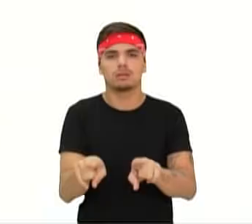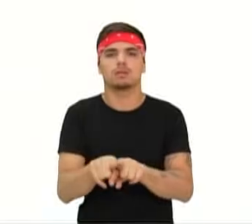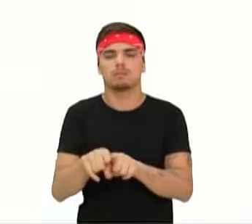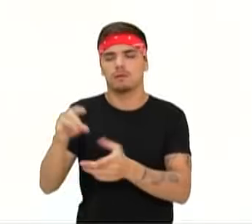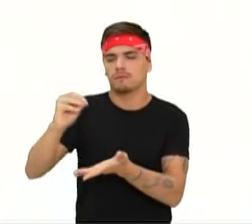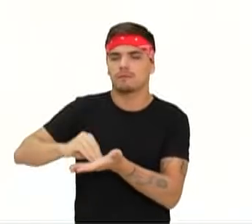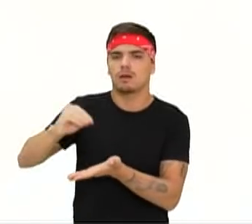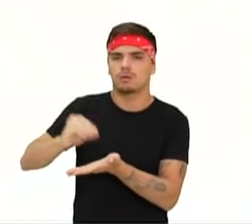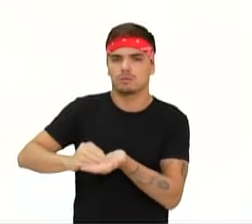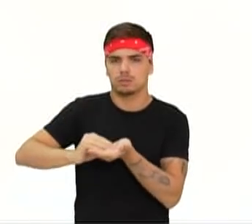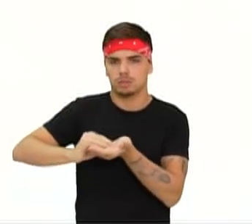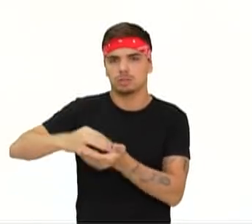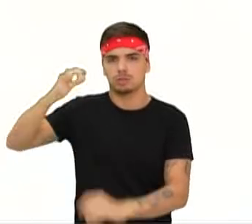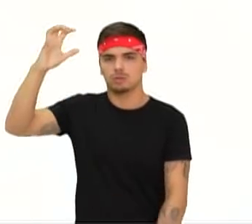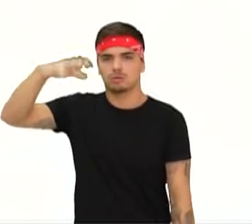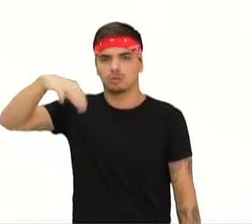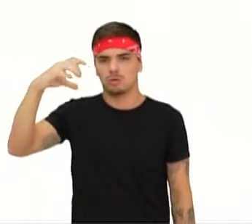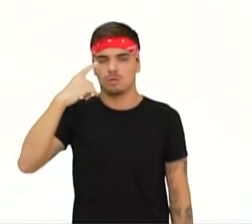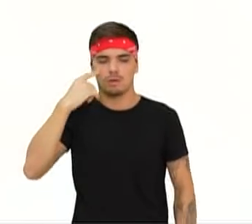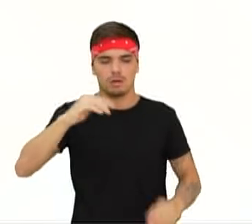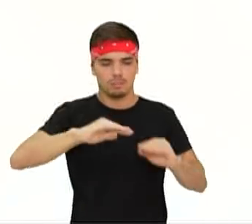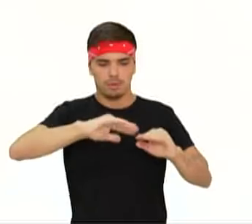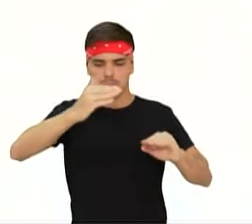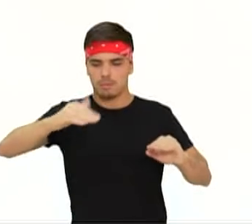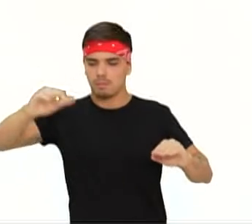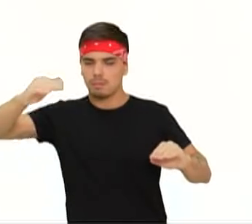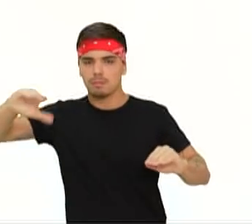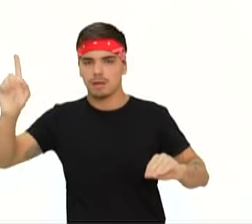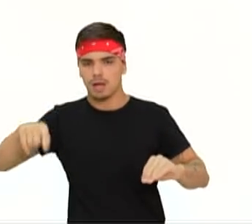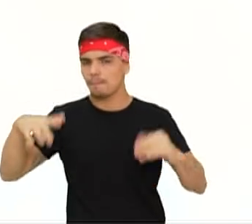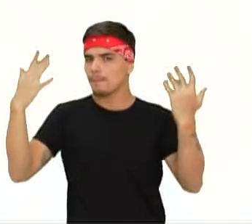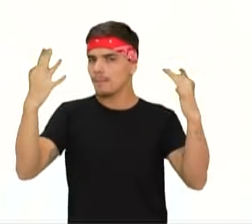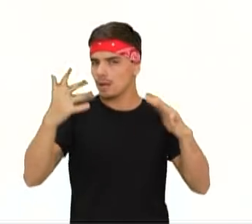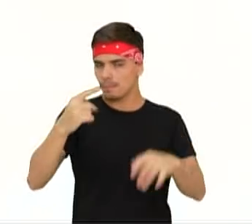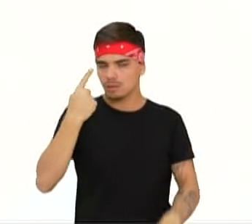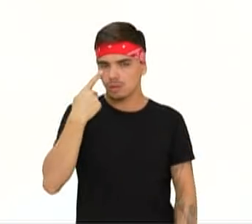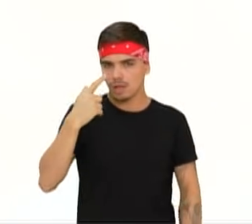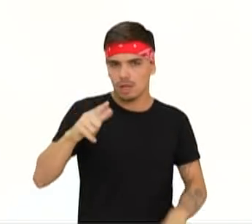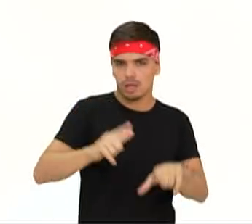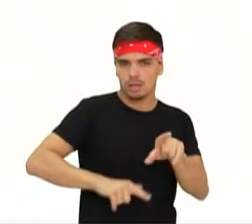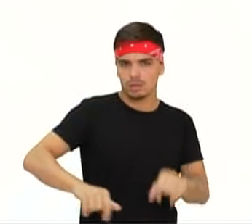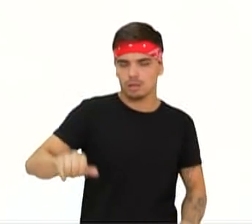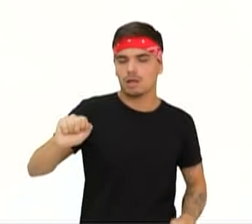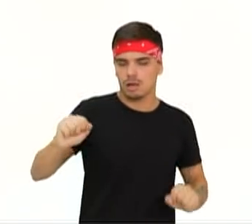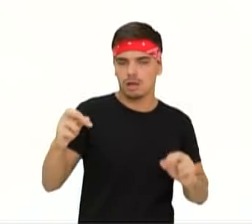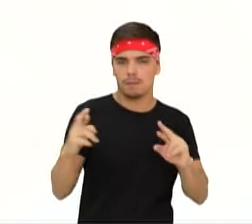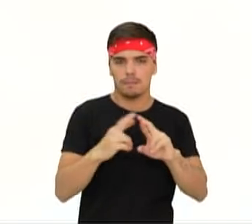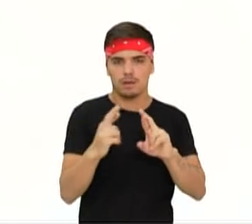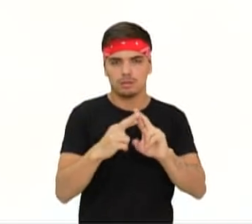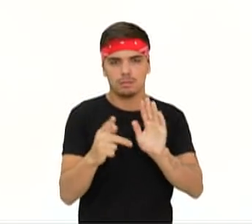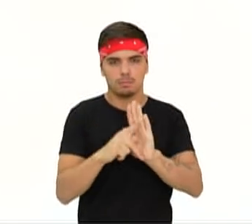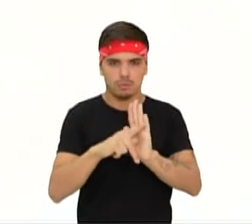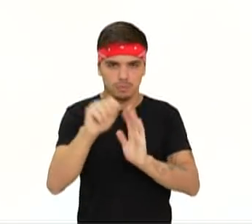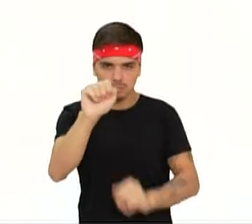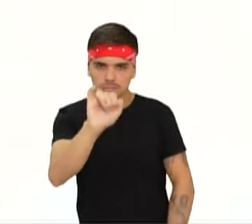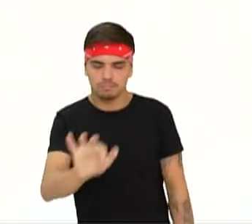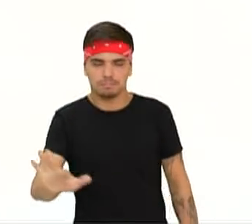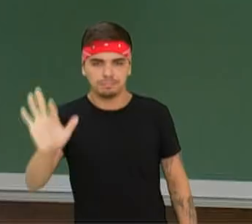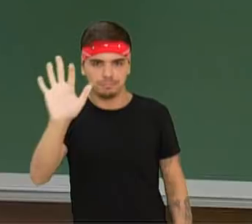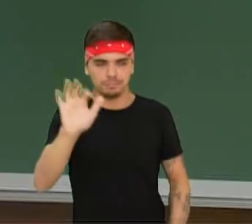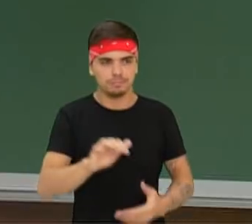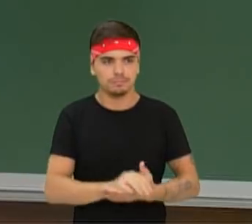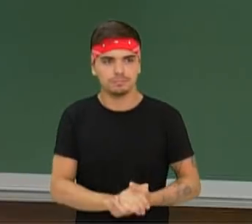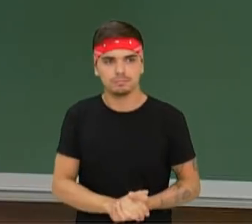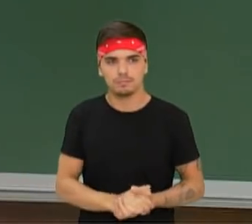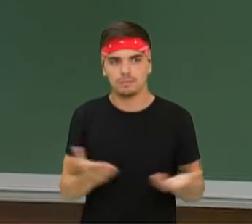de chuva e relevo montanhoso, está de parabéns. É a alternativa que representa aquelas imagens, ok?